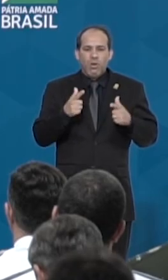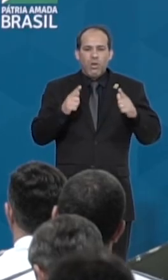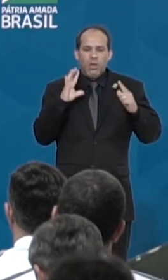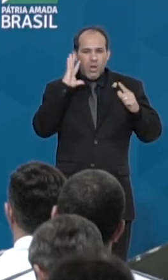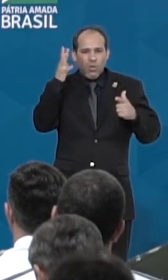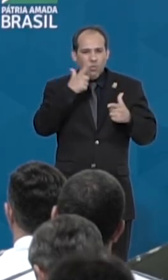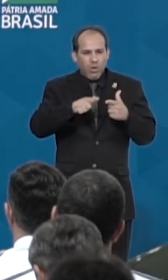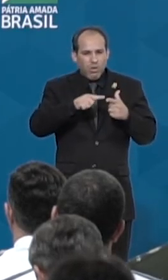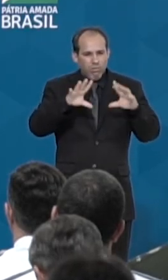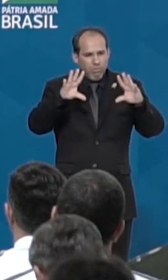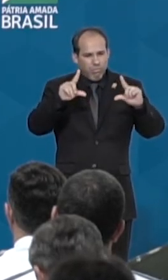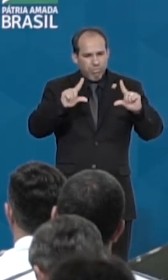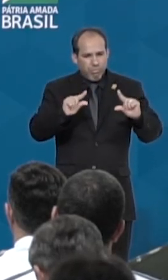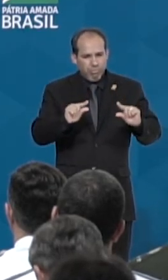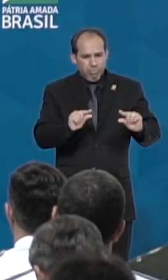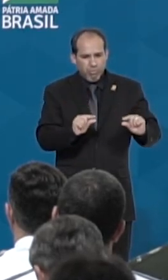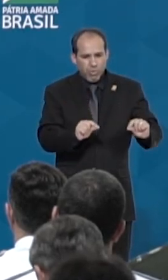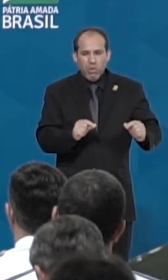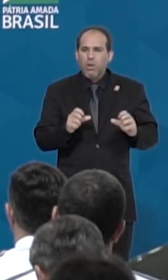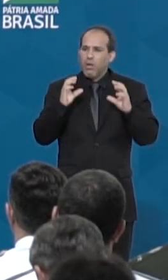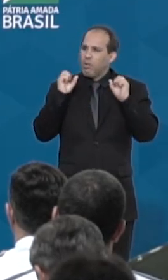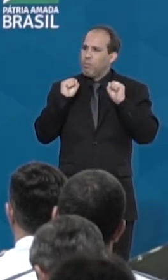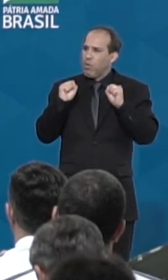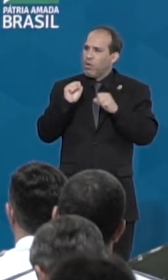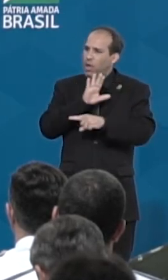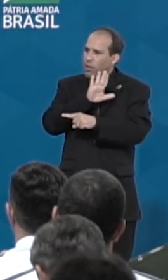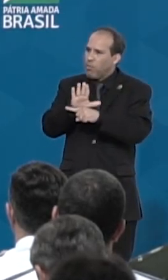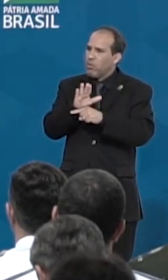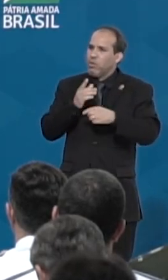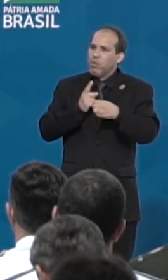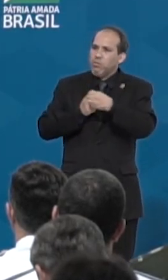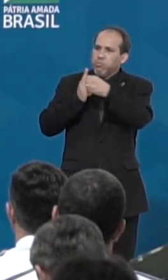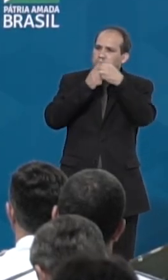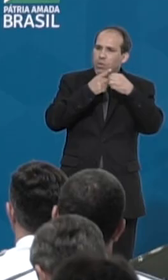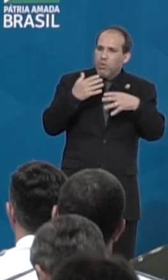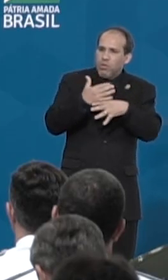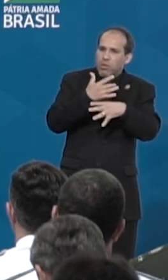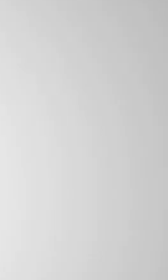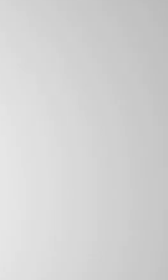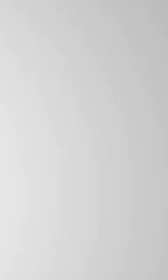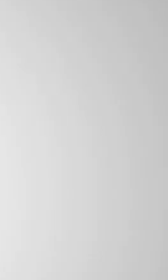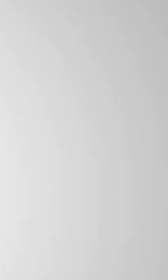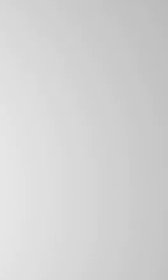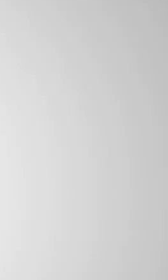crise. Contem com a CNM, contem com o Movimento Municipalista Brasileiro.